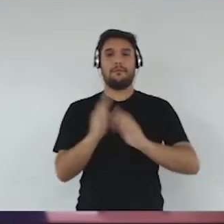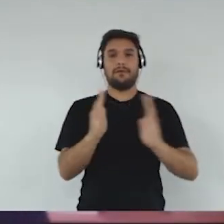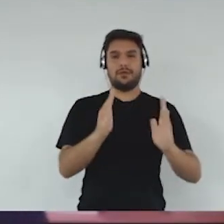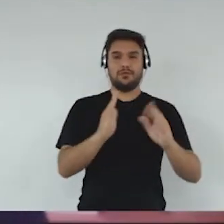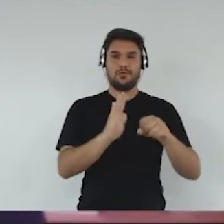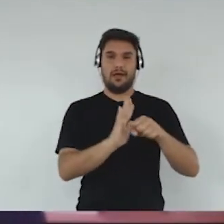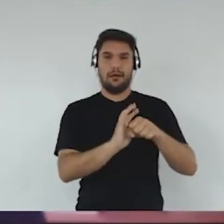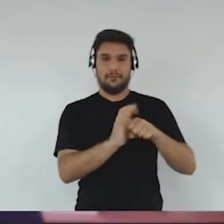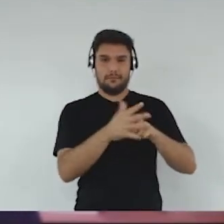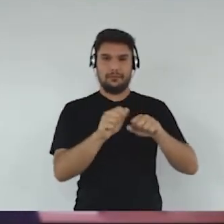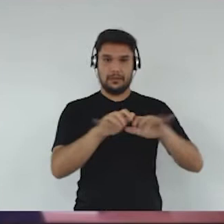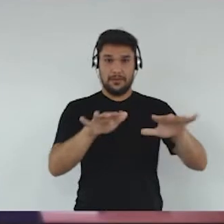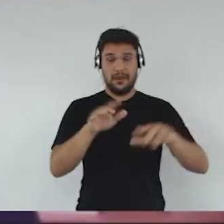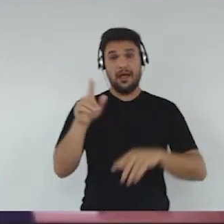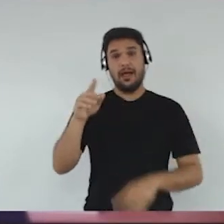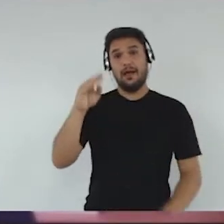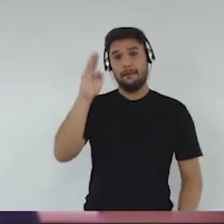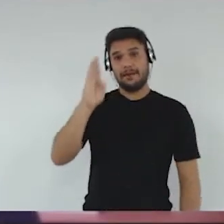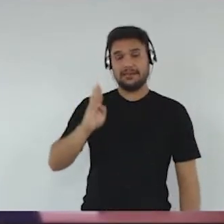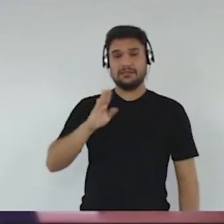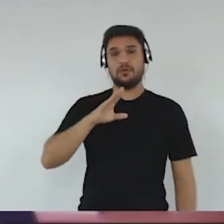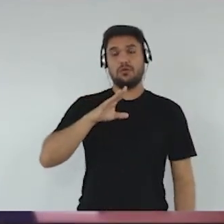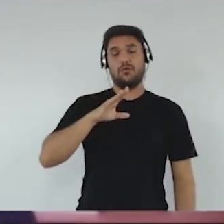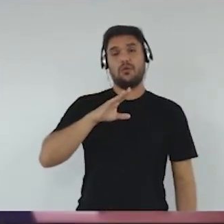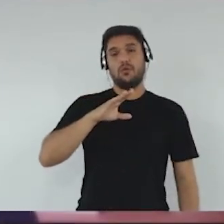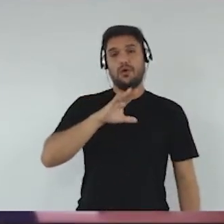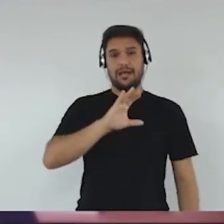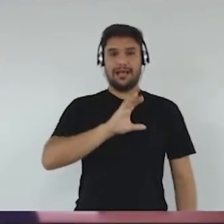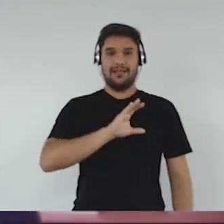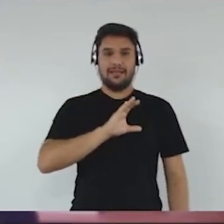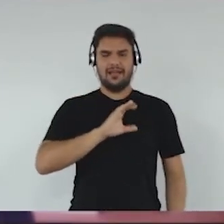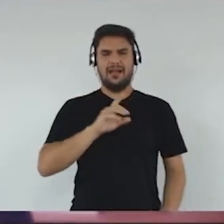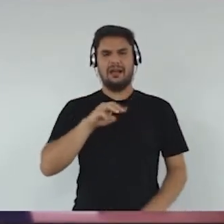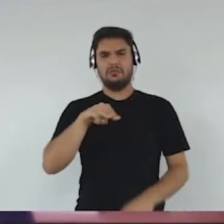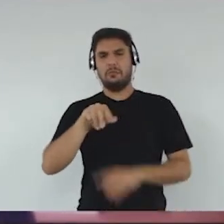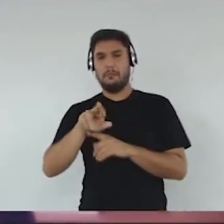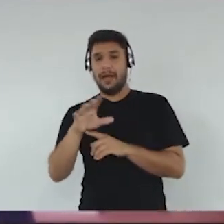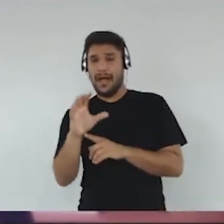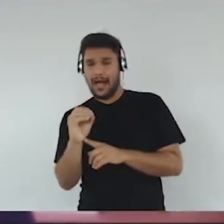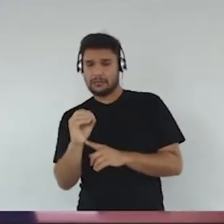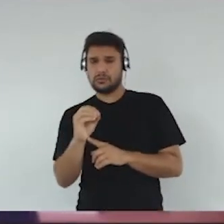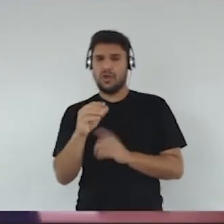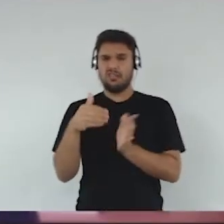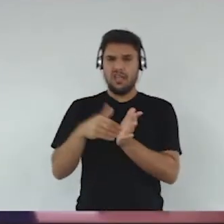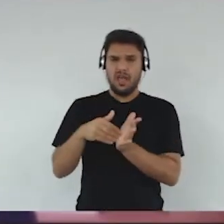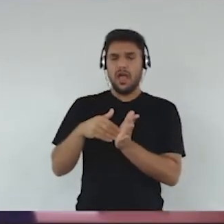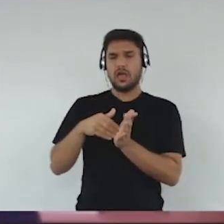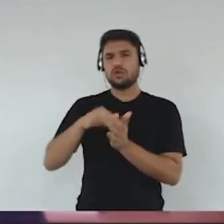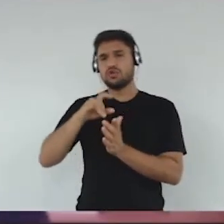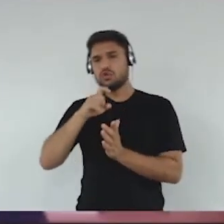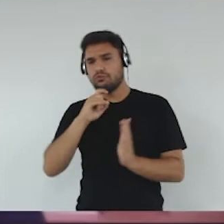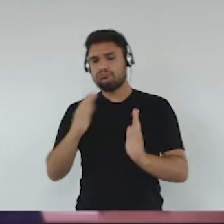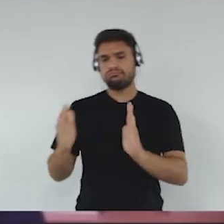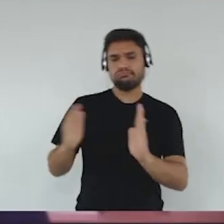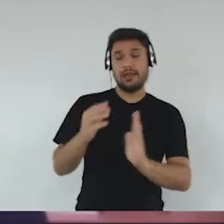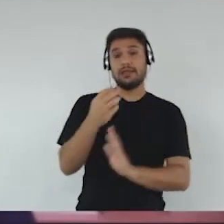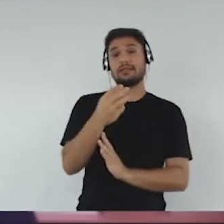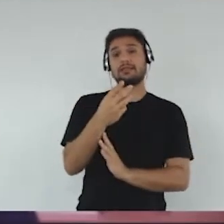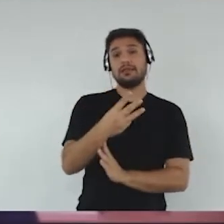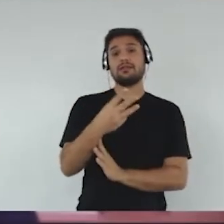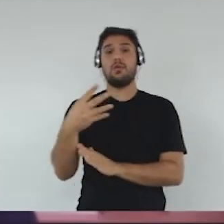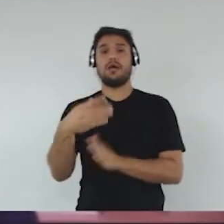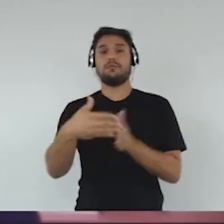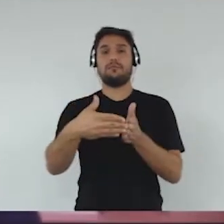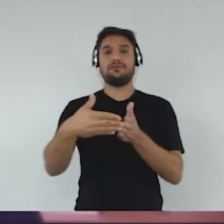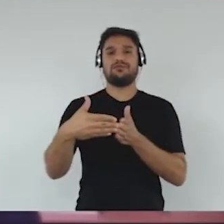pandemia. Na Brasil-Canadá, só no período de meados de março a começo de julho, houve 34 pedidos de